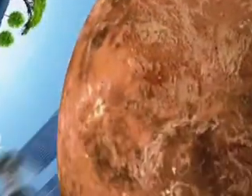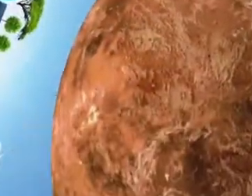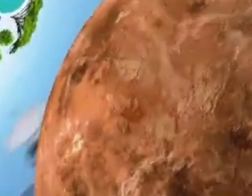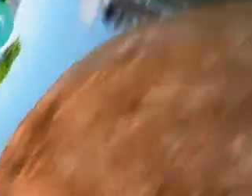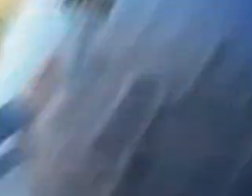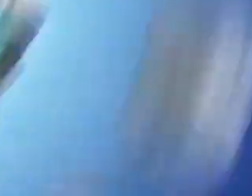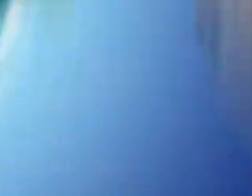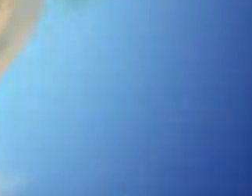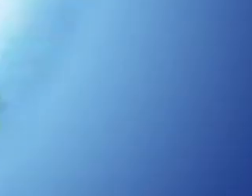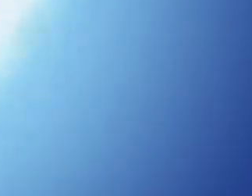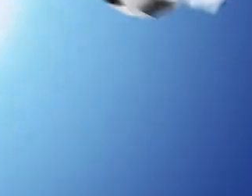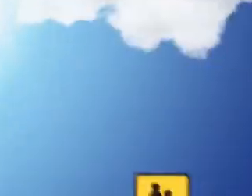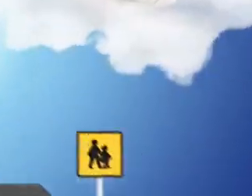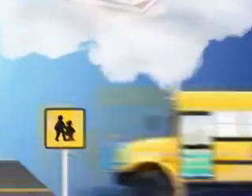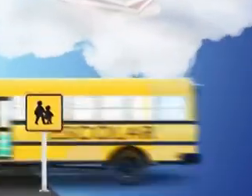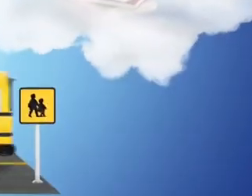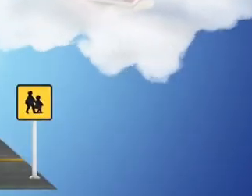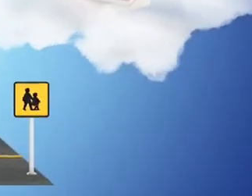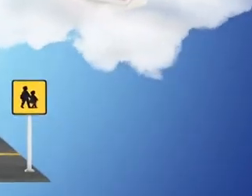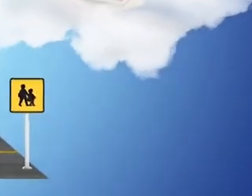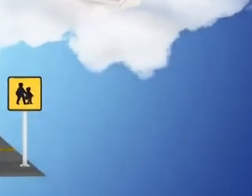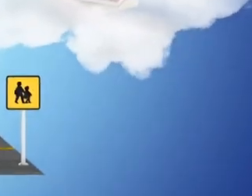E aí